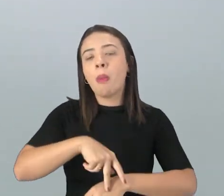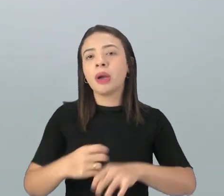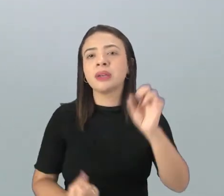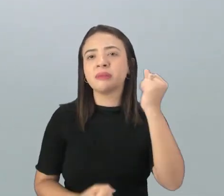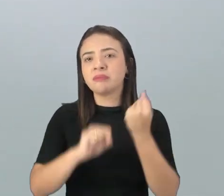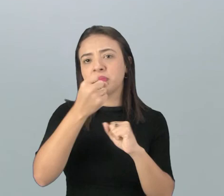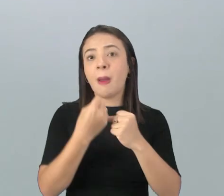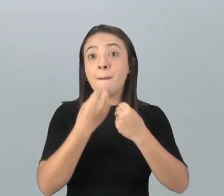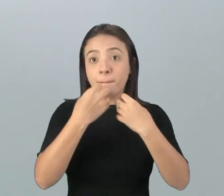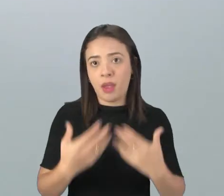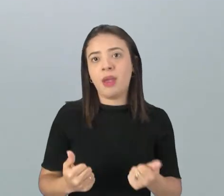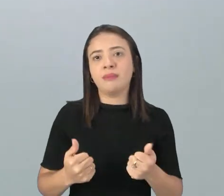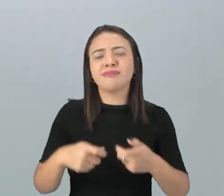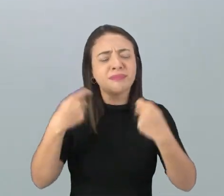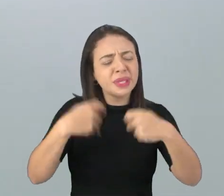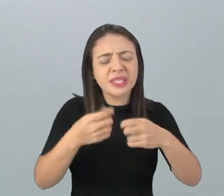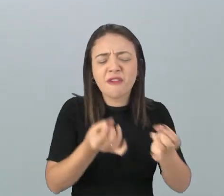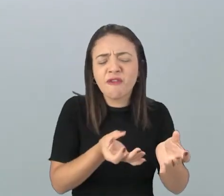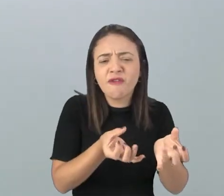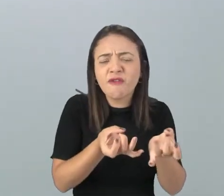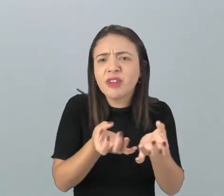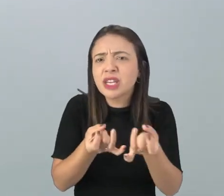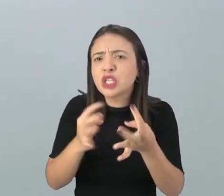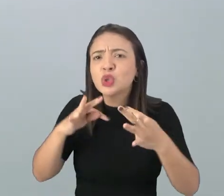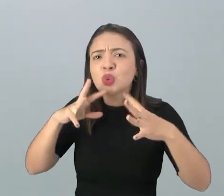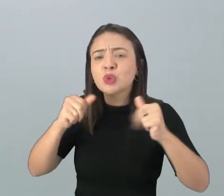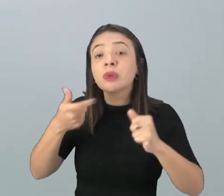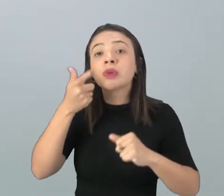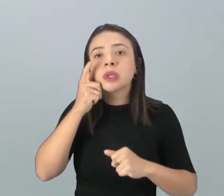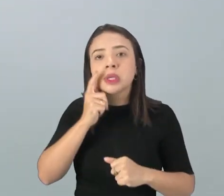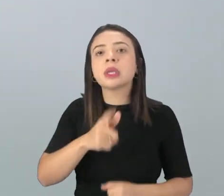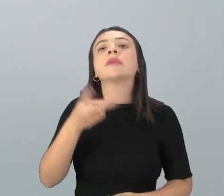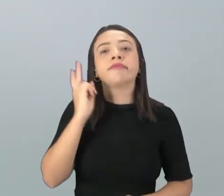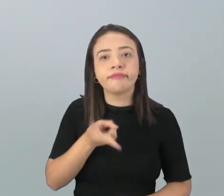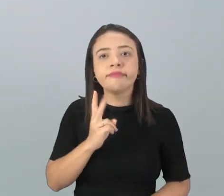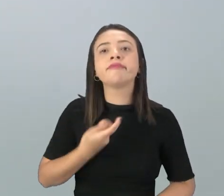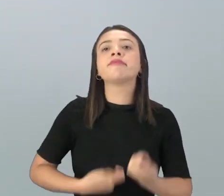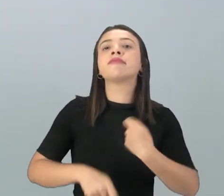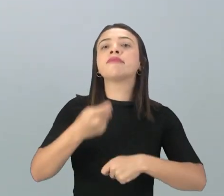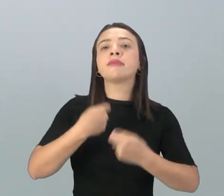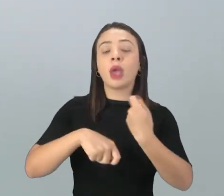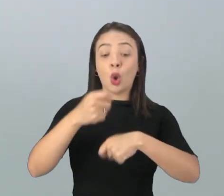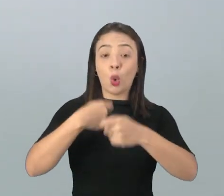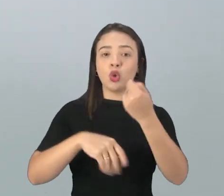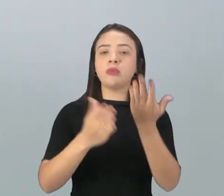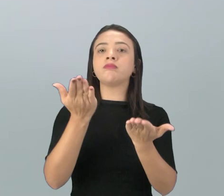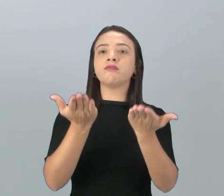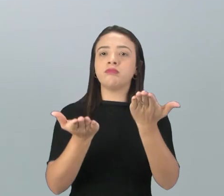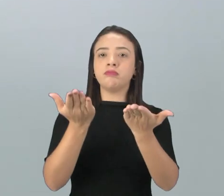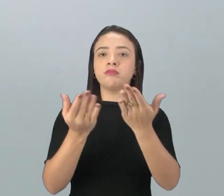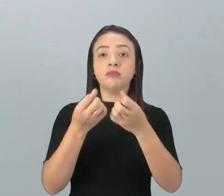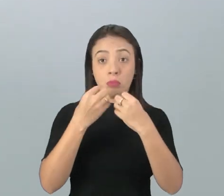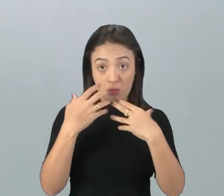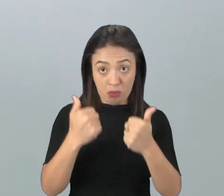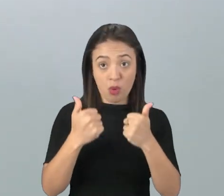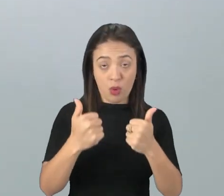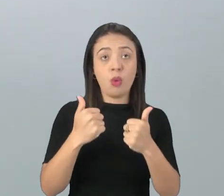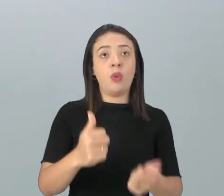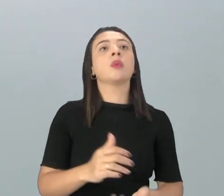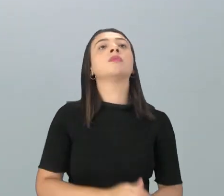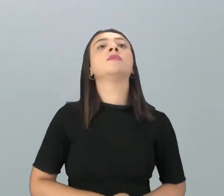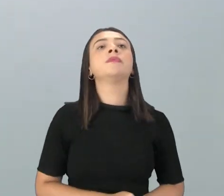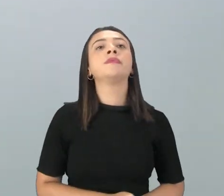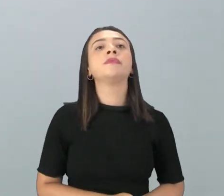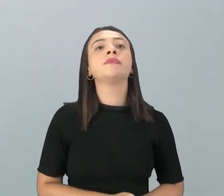de vender tudo que tem para os outros países para poder manter a sua economia em equilíbrio. Em relação à